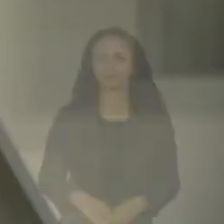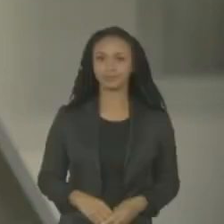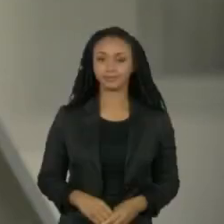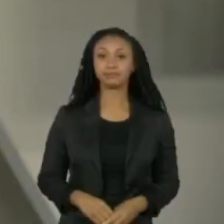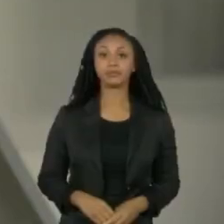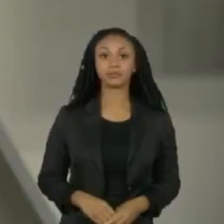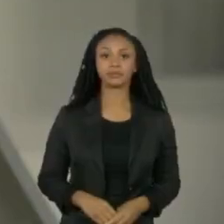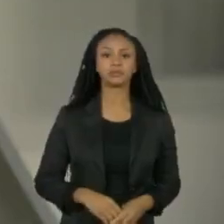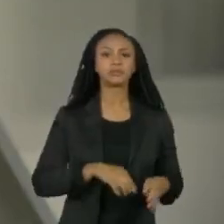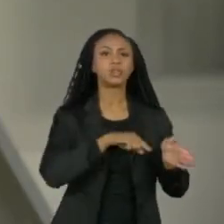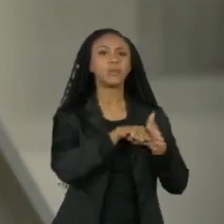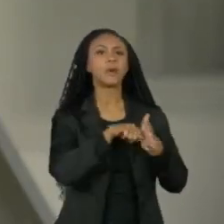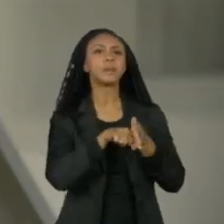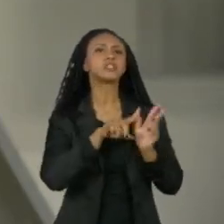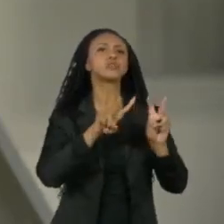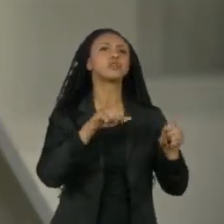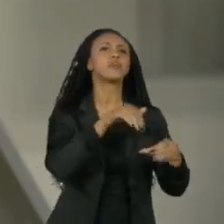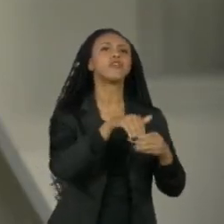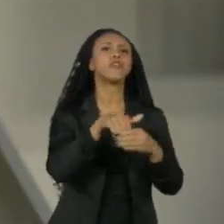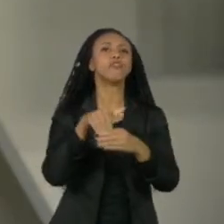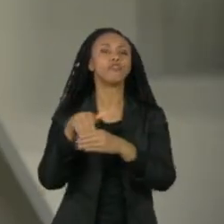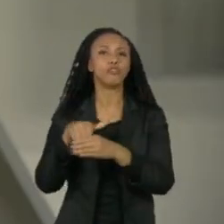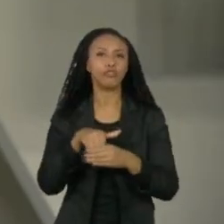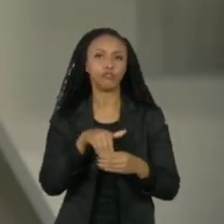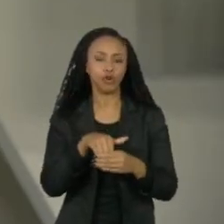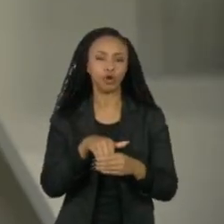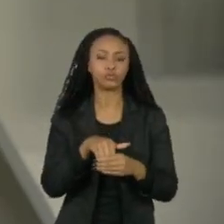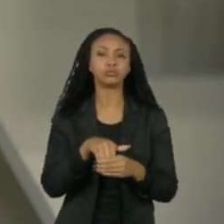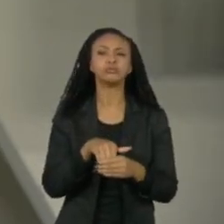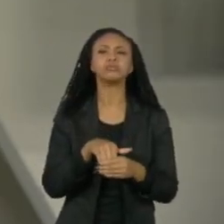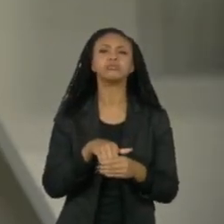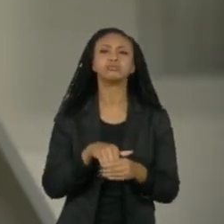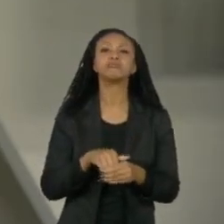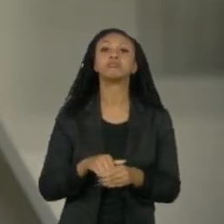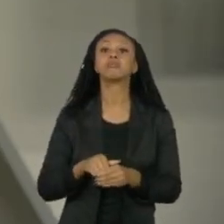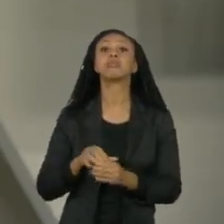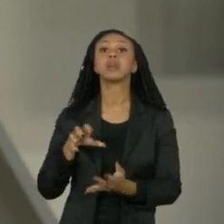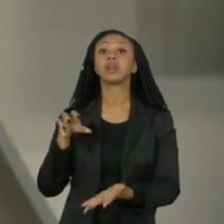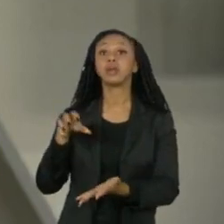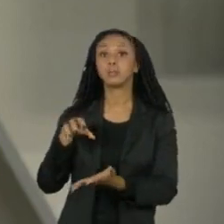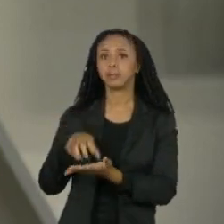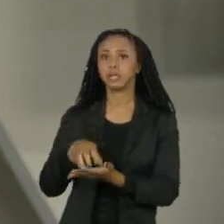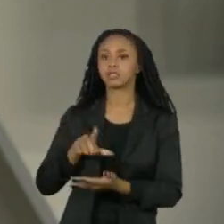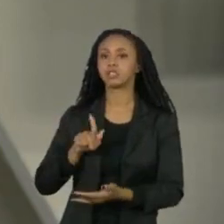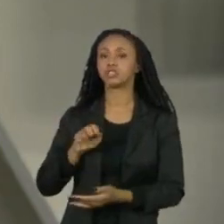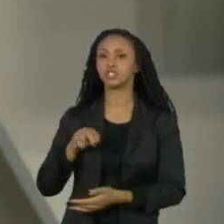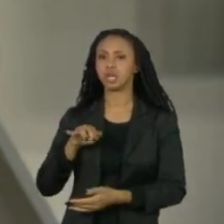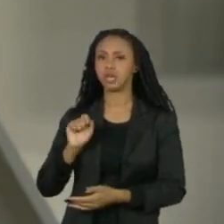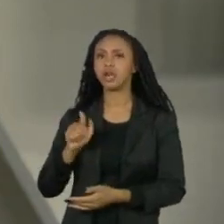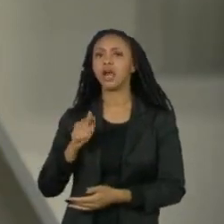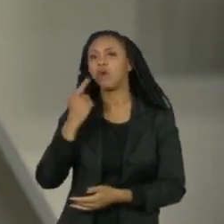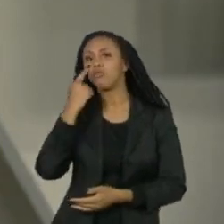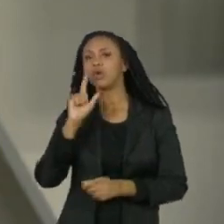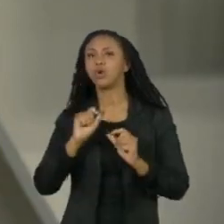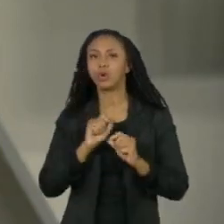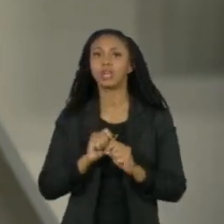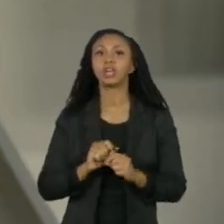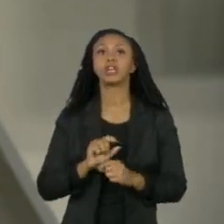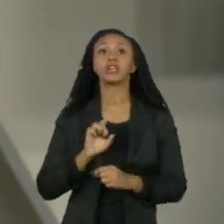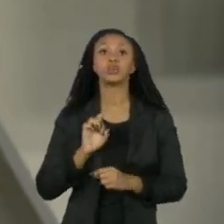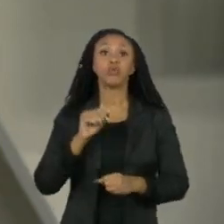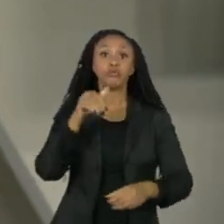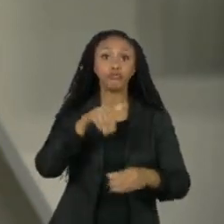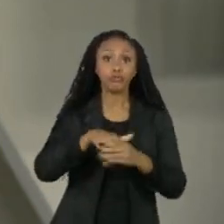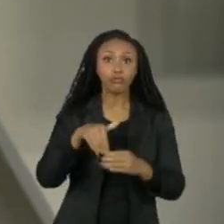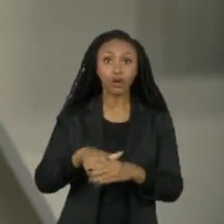a pesquisa de intenção de votos da quest consultoria contratada pela genial investimentos mostra que contatos apenas os